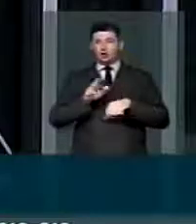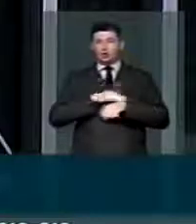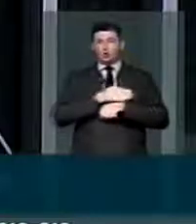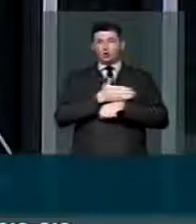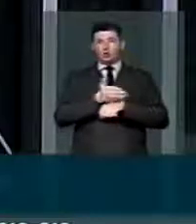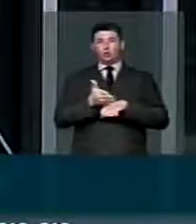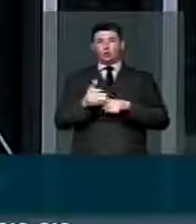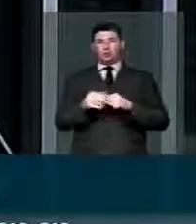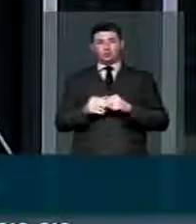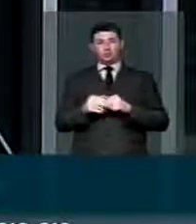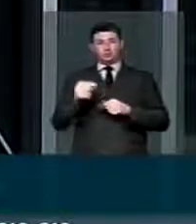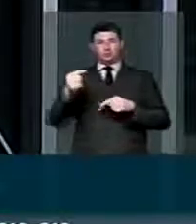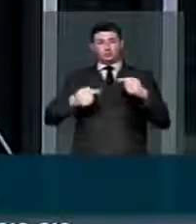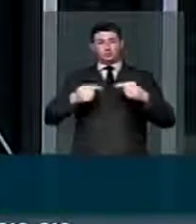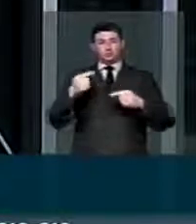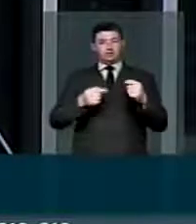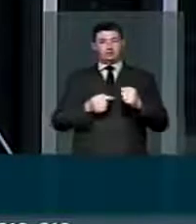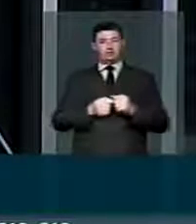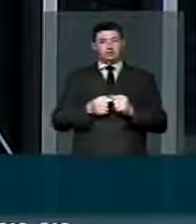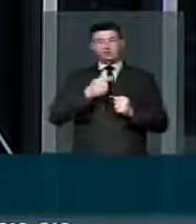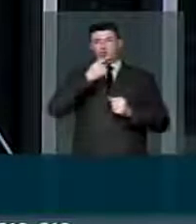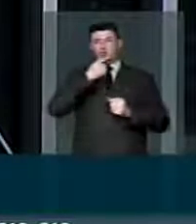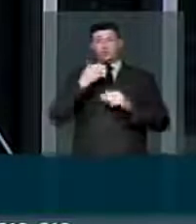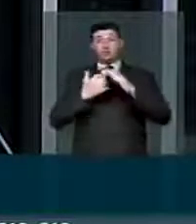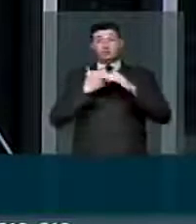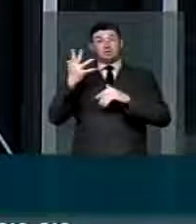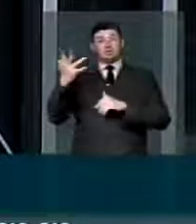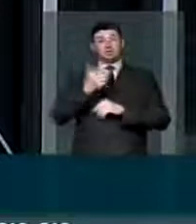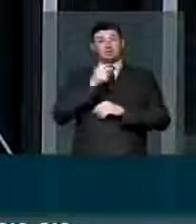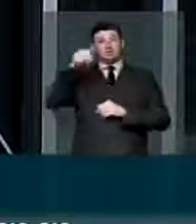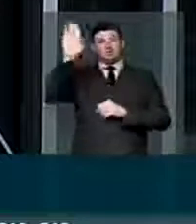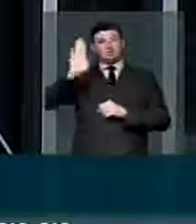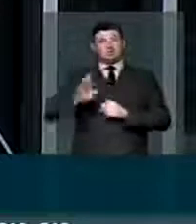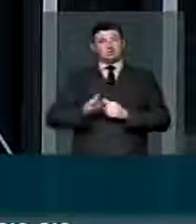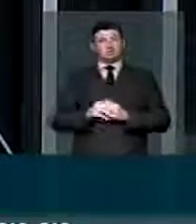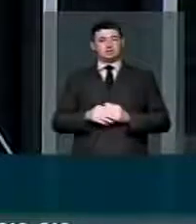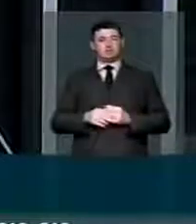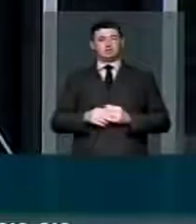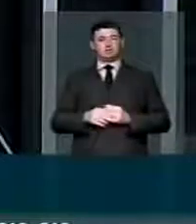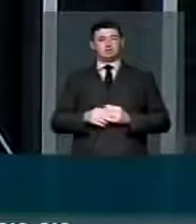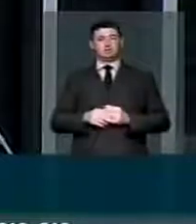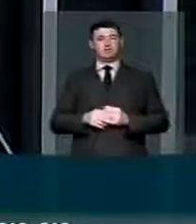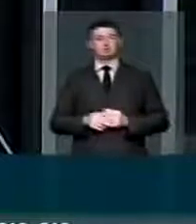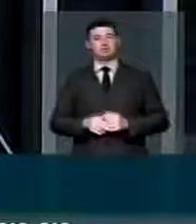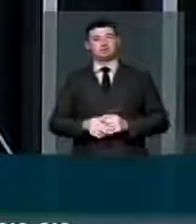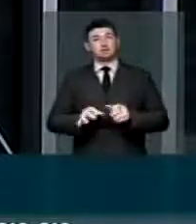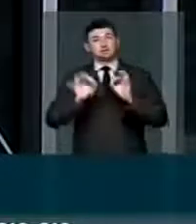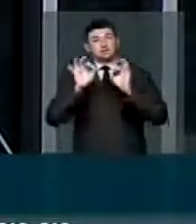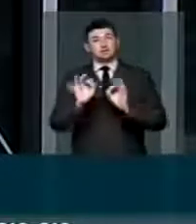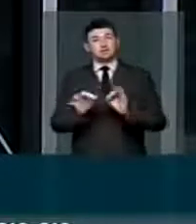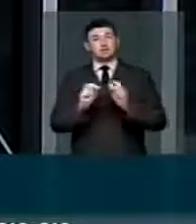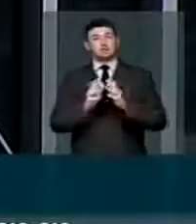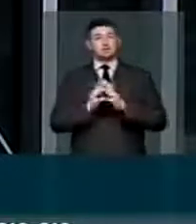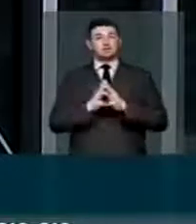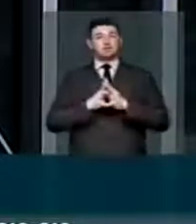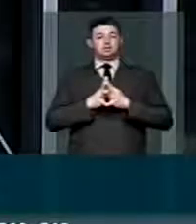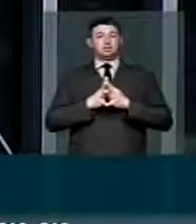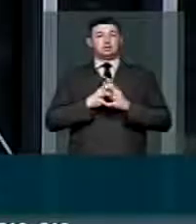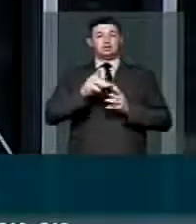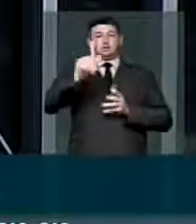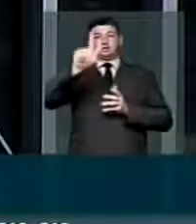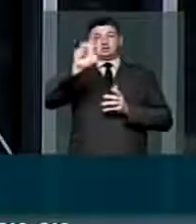todo desse debate um grande empresário brasileiro, que é exatamente o